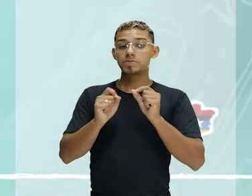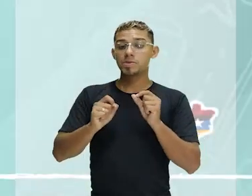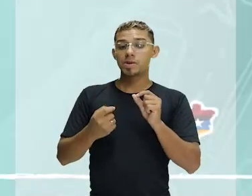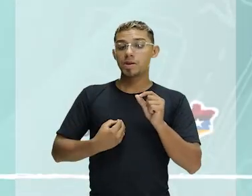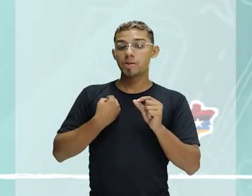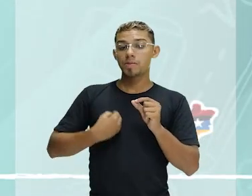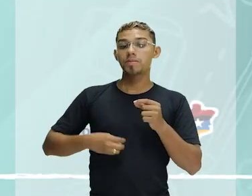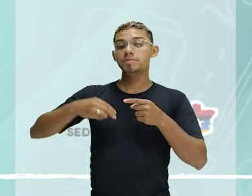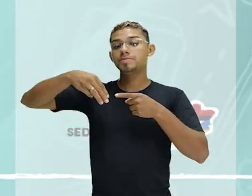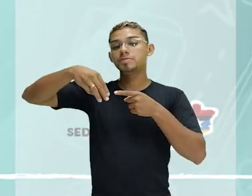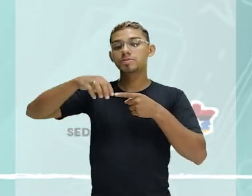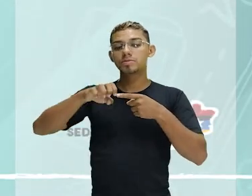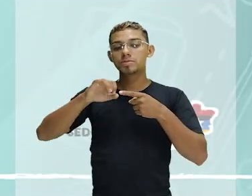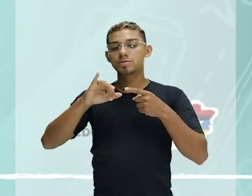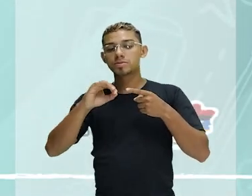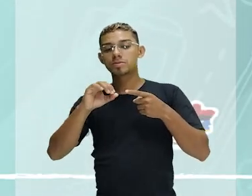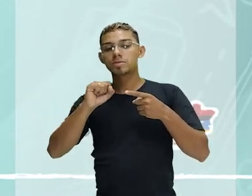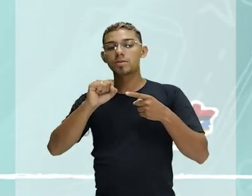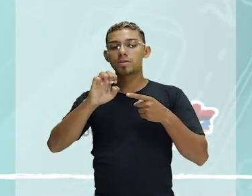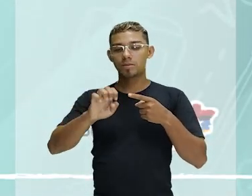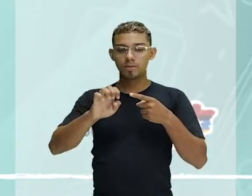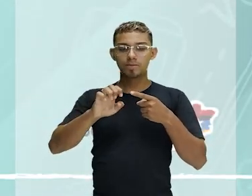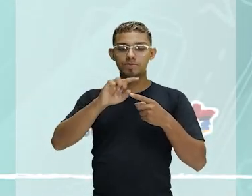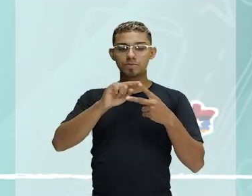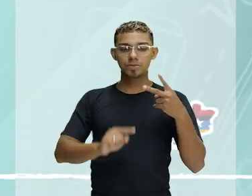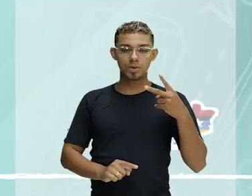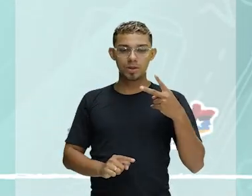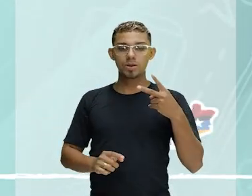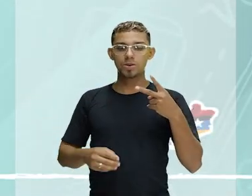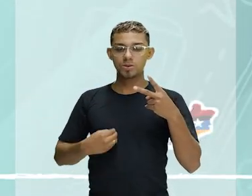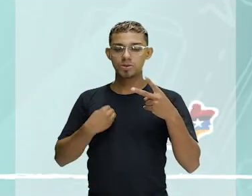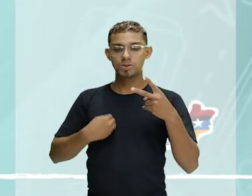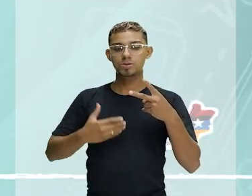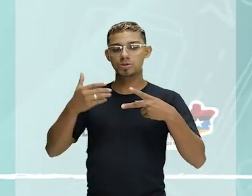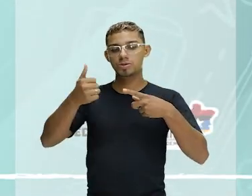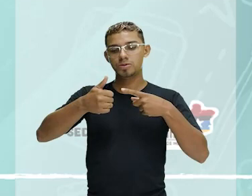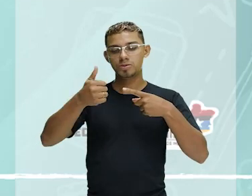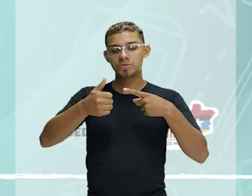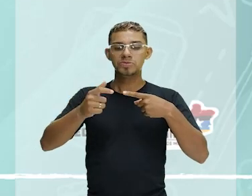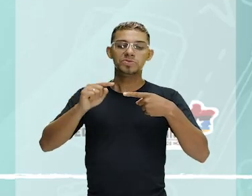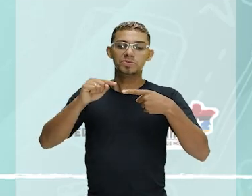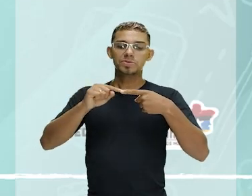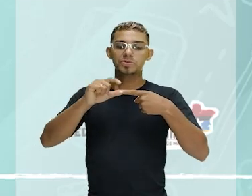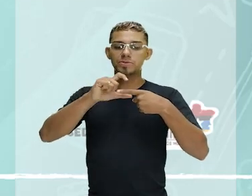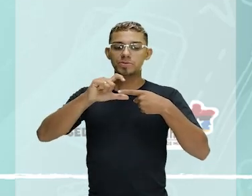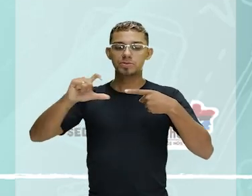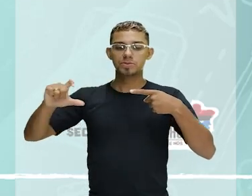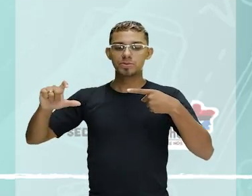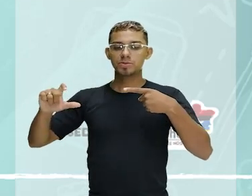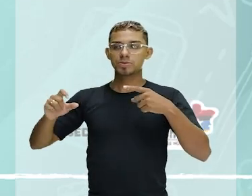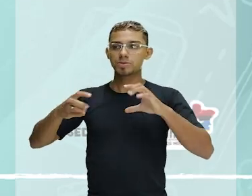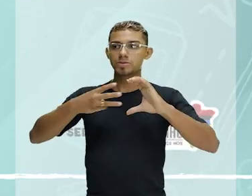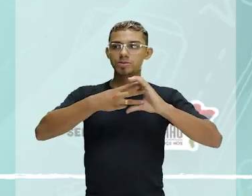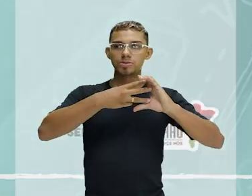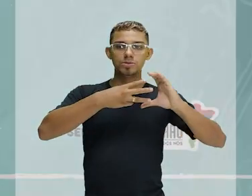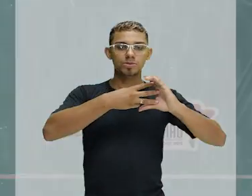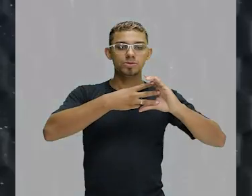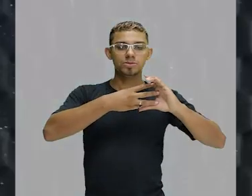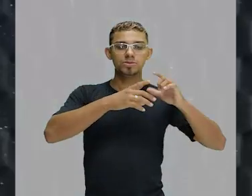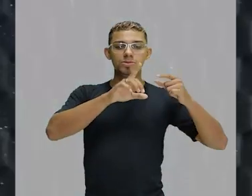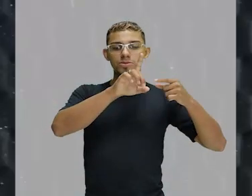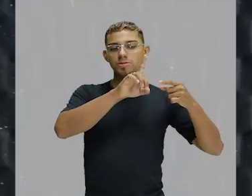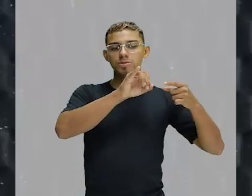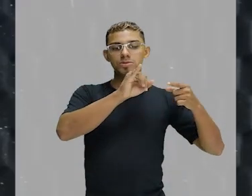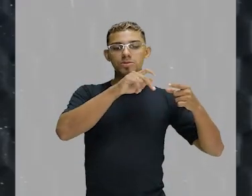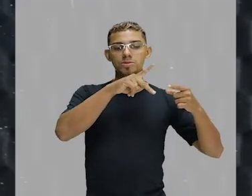E na meiose, ela tem aqui duas fases. Numa primeira fase, uma célula diploide